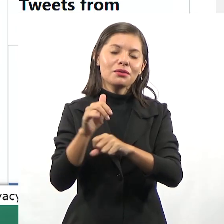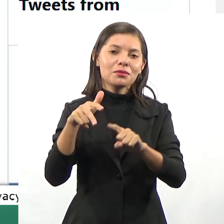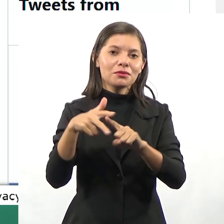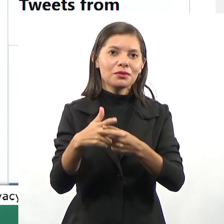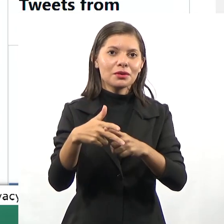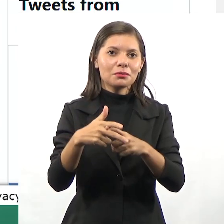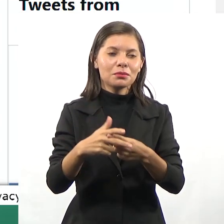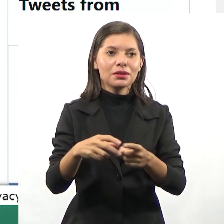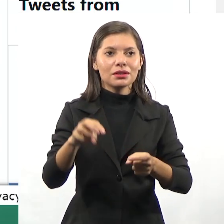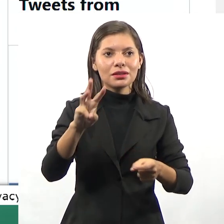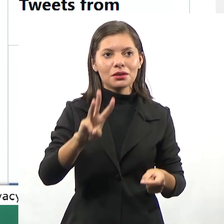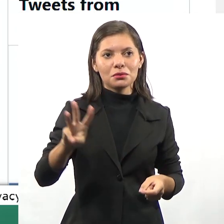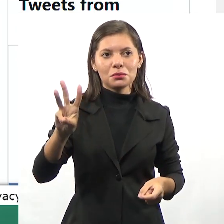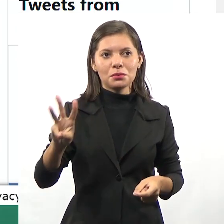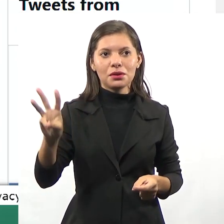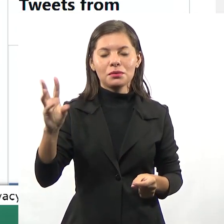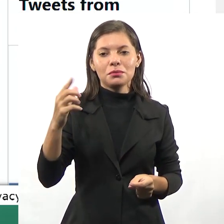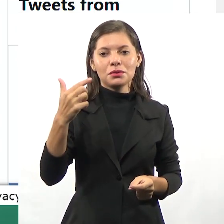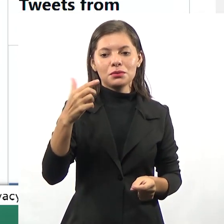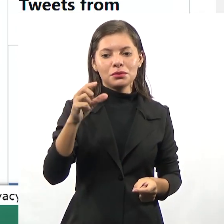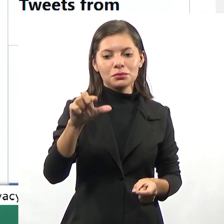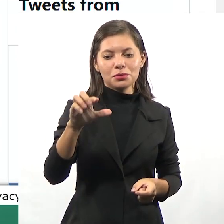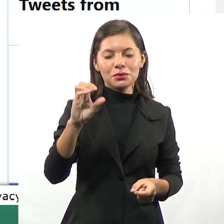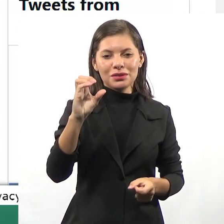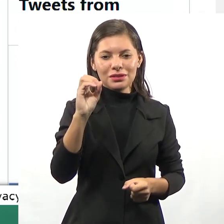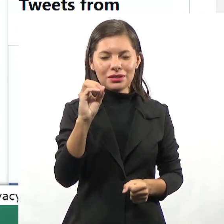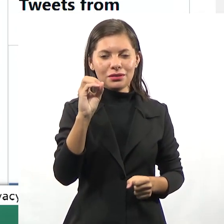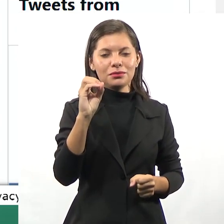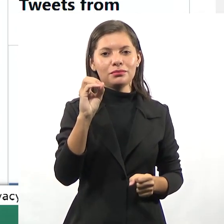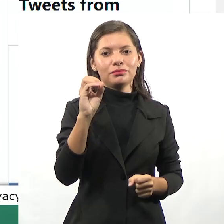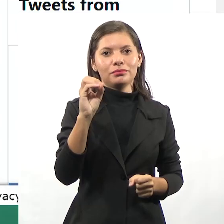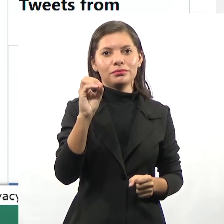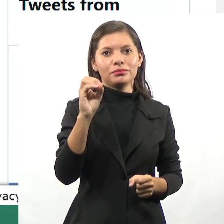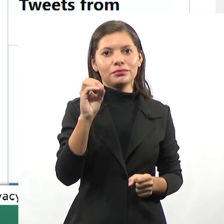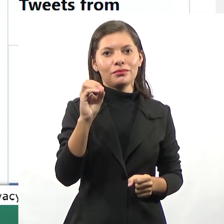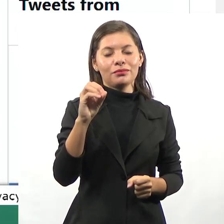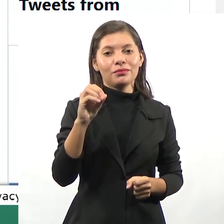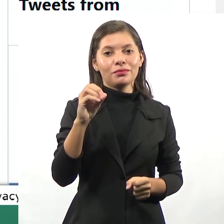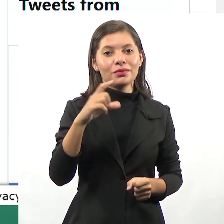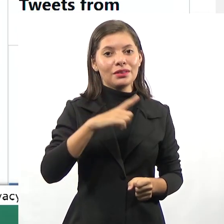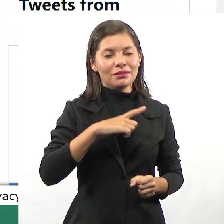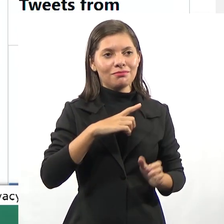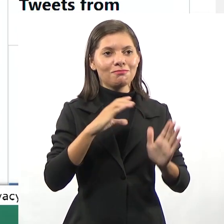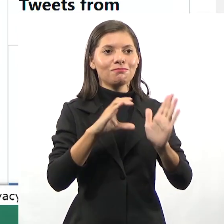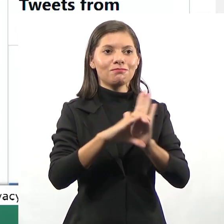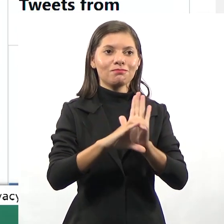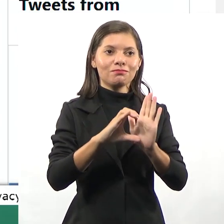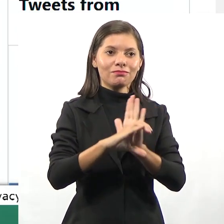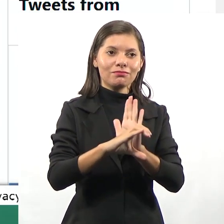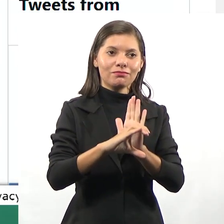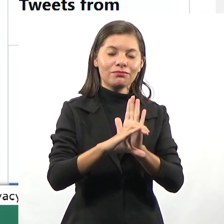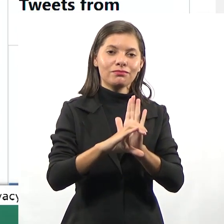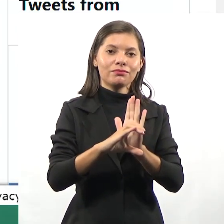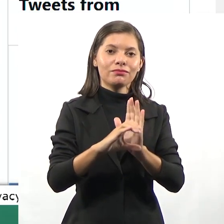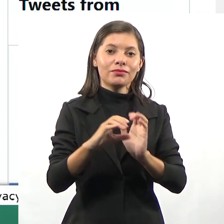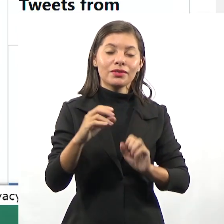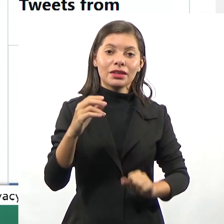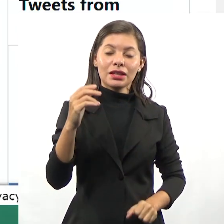Web 2.0, já caminhando para 3.0, porque ela permite essa personificação do conteúdo.